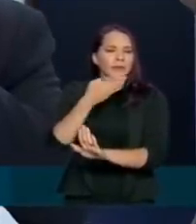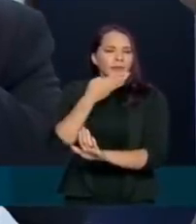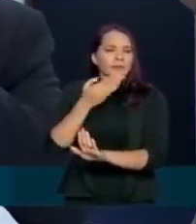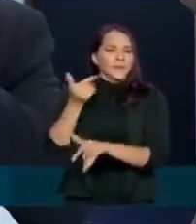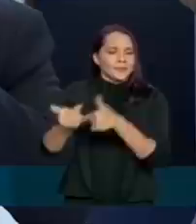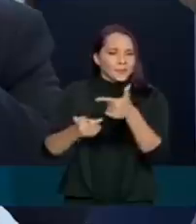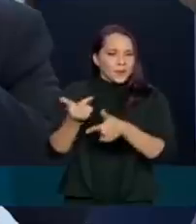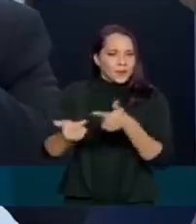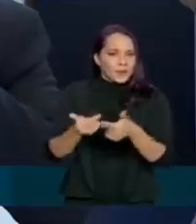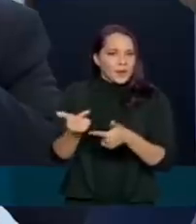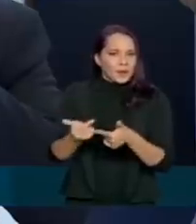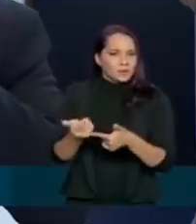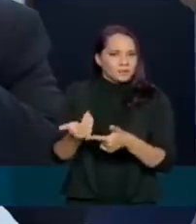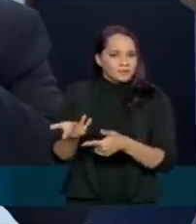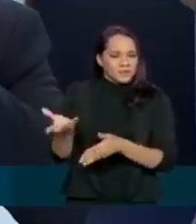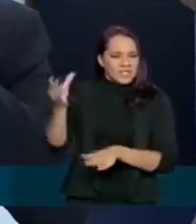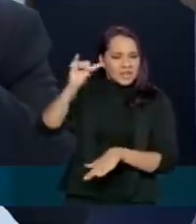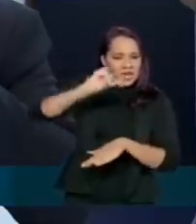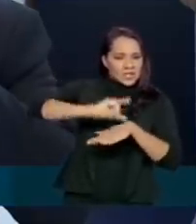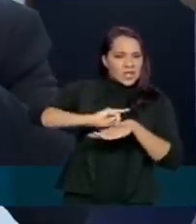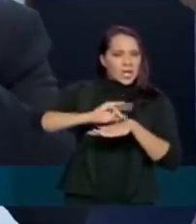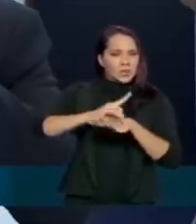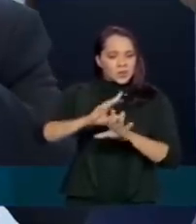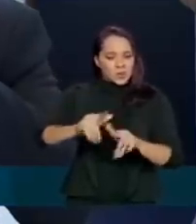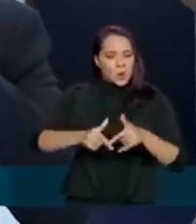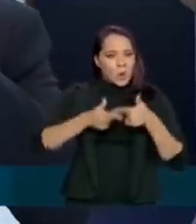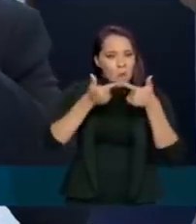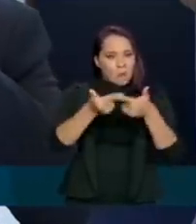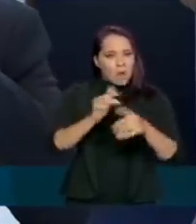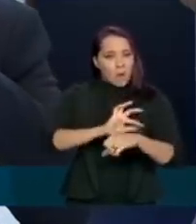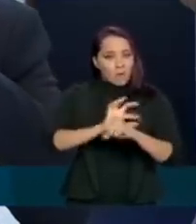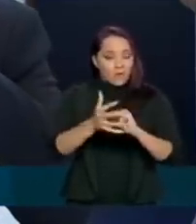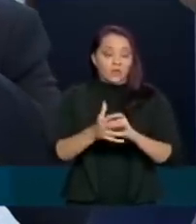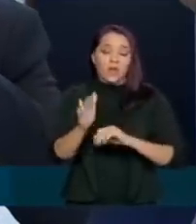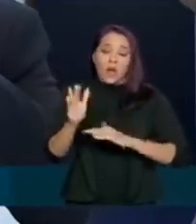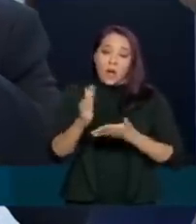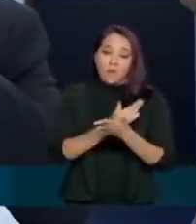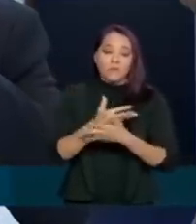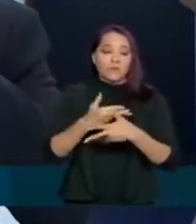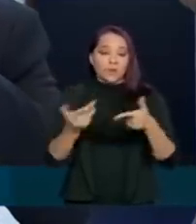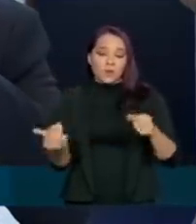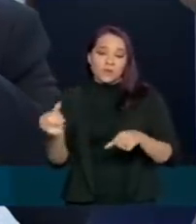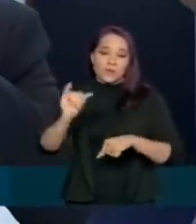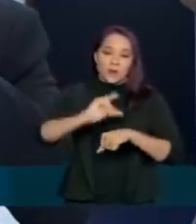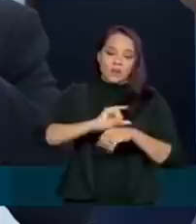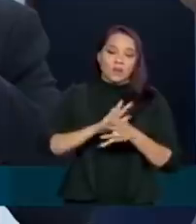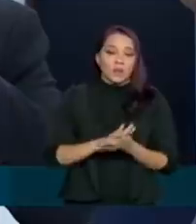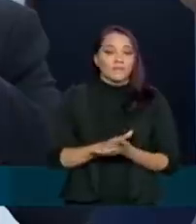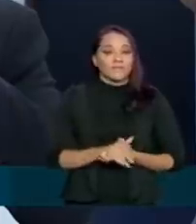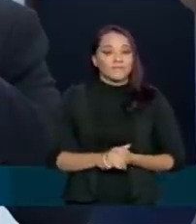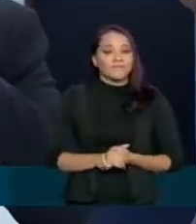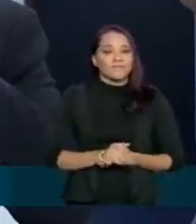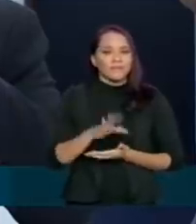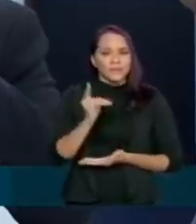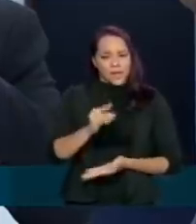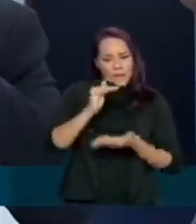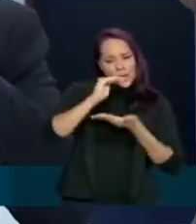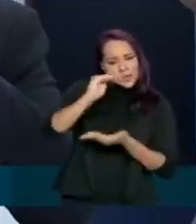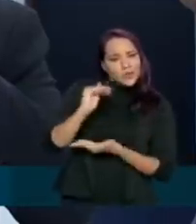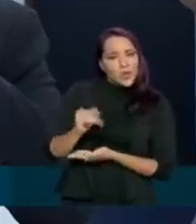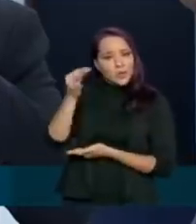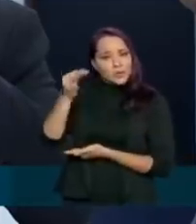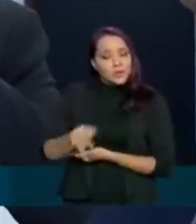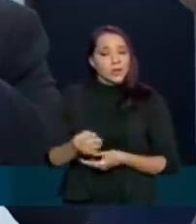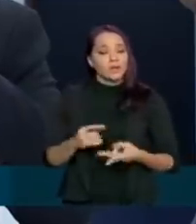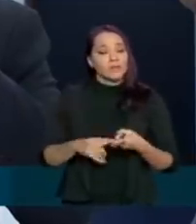missão centralizada de combate ao Covid, algumas coisas foram centralizadas, para efeito de estoque regulador, para